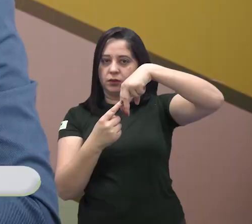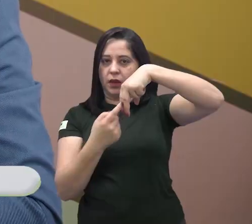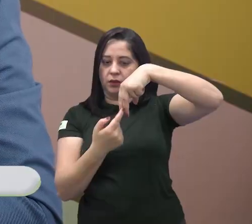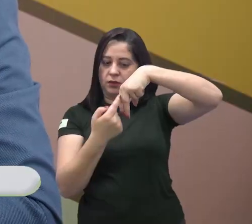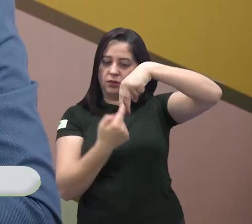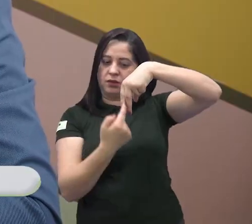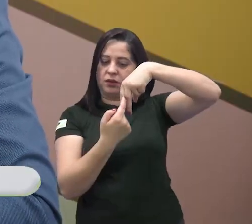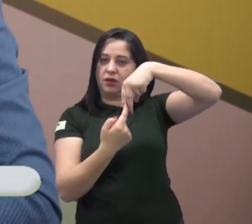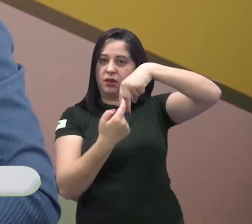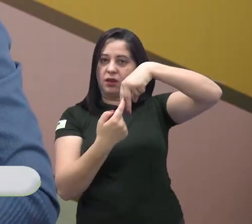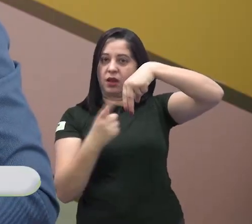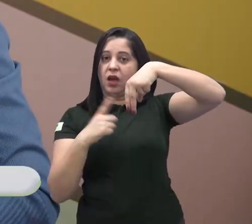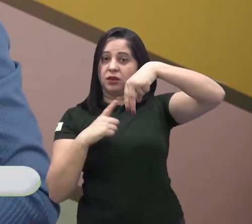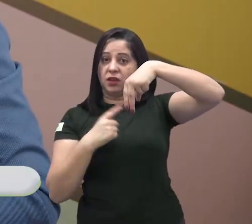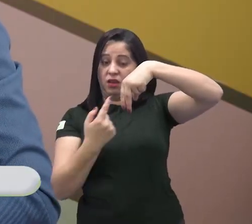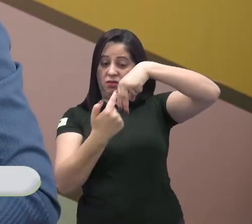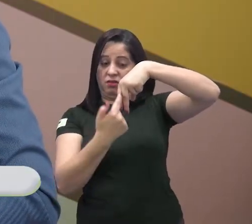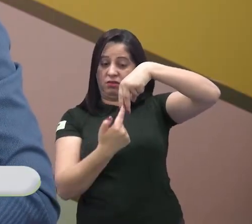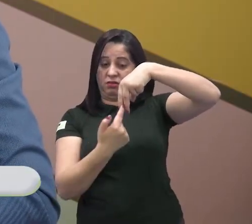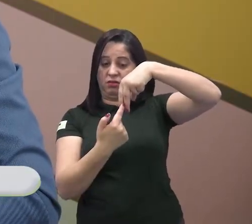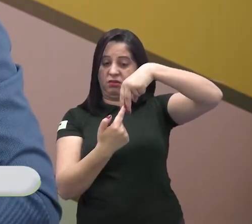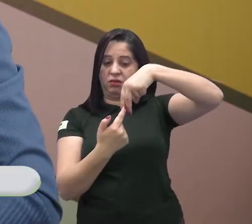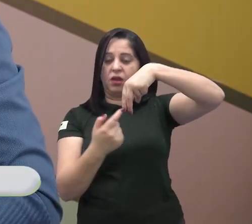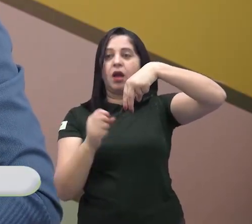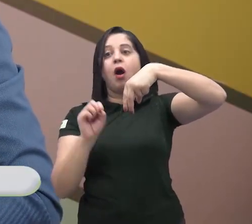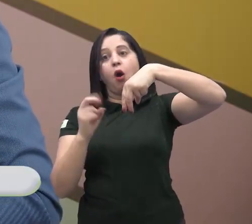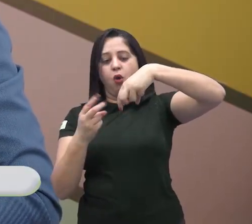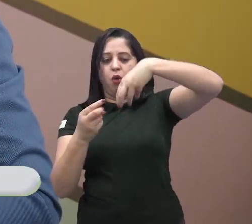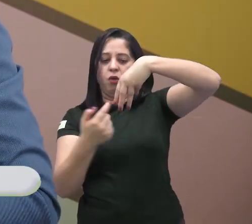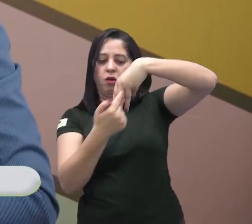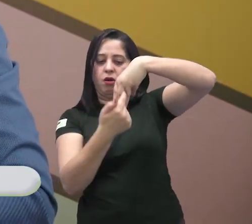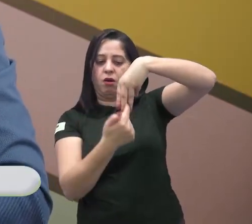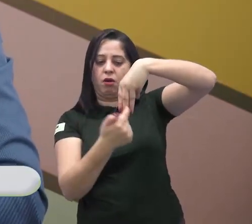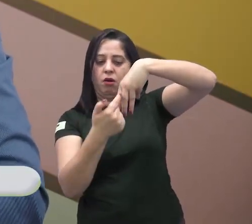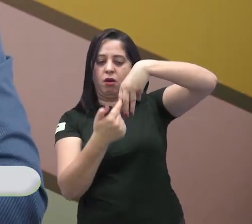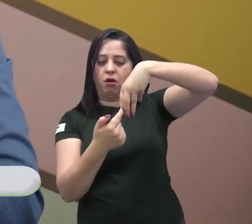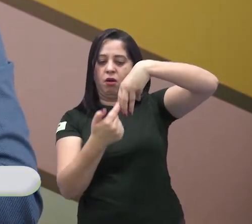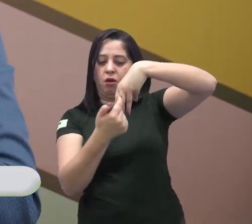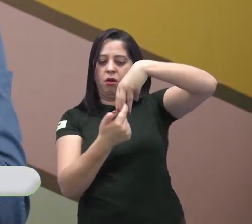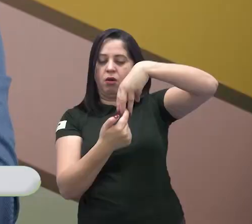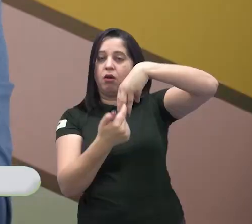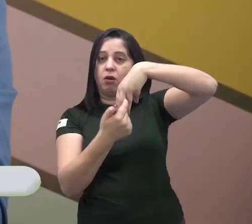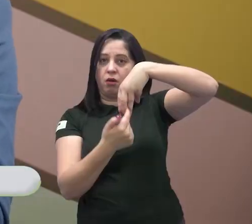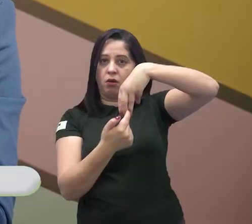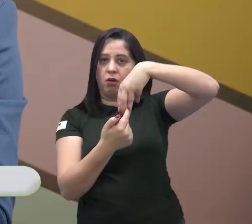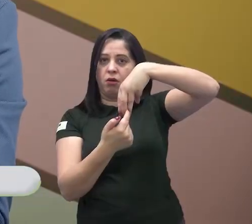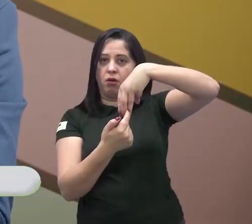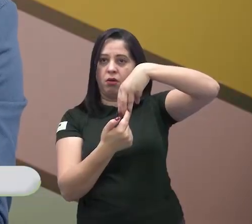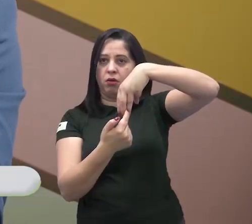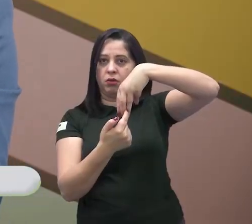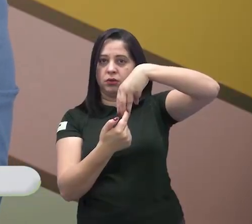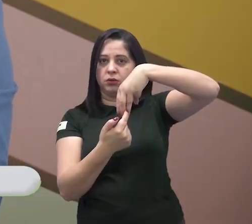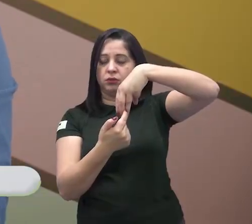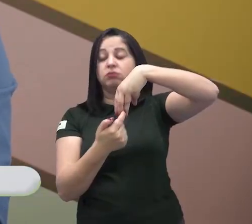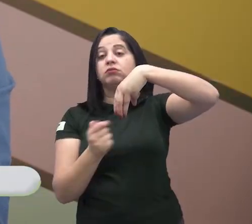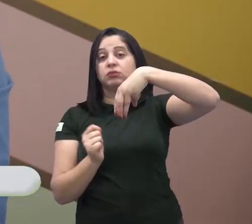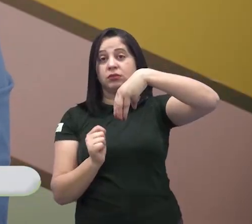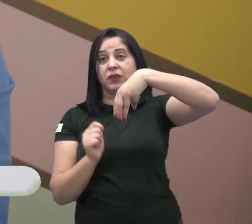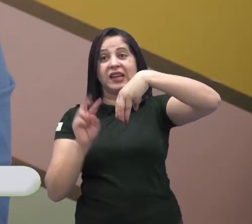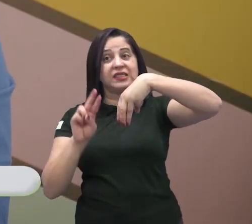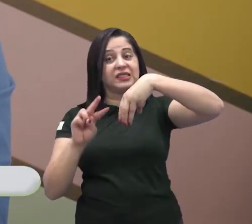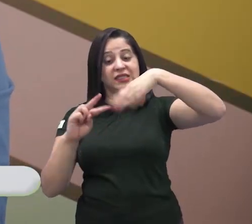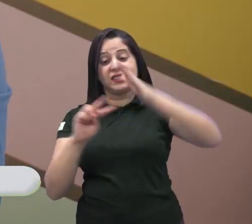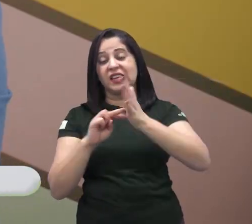temos duas faces, todos os dentes, tem essa lateral e essa lateral do dente, que corresponde a mais ou menos 20%